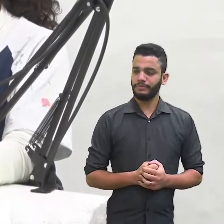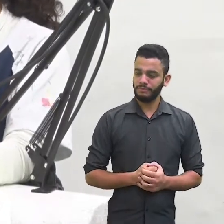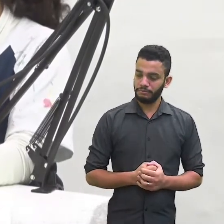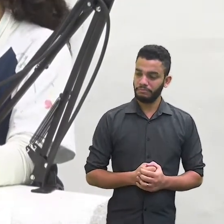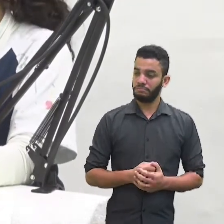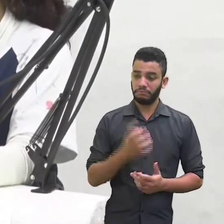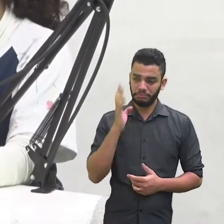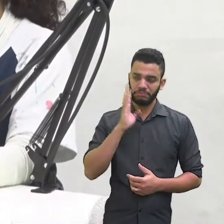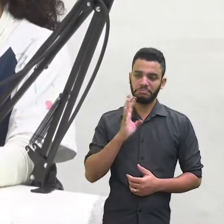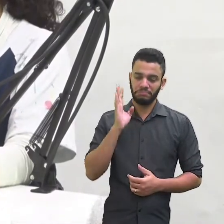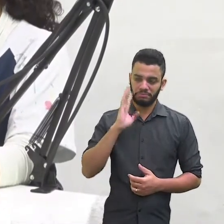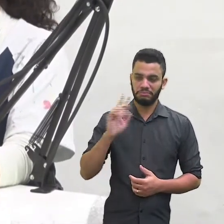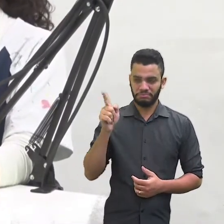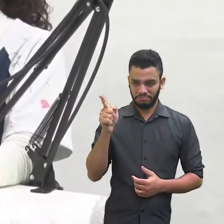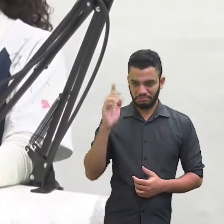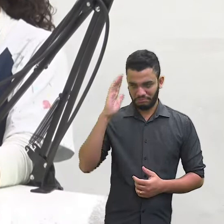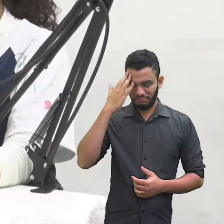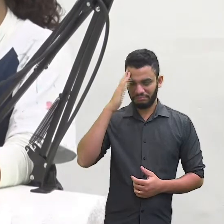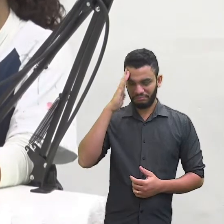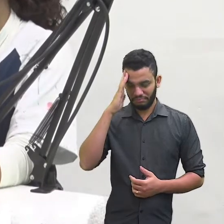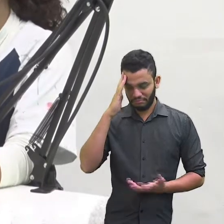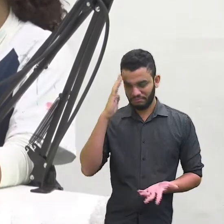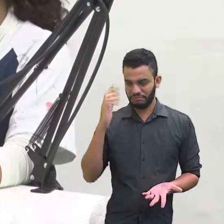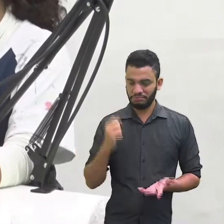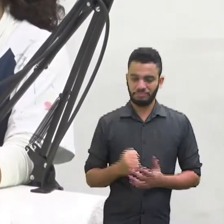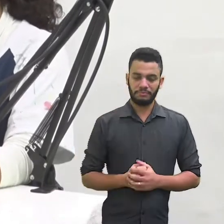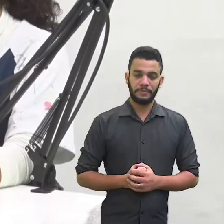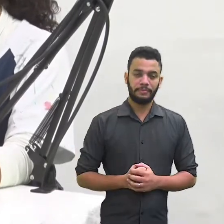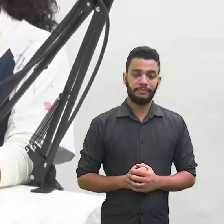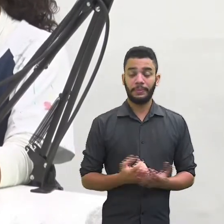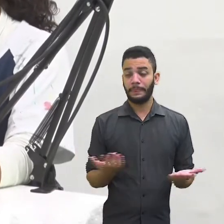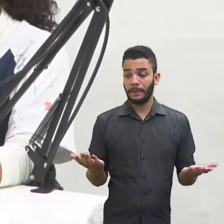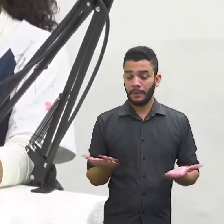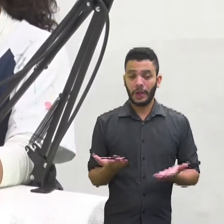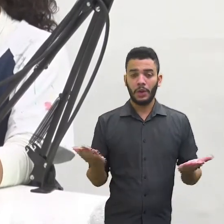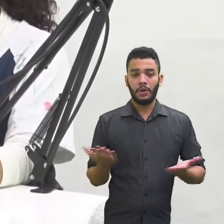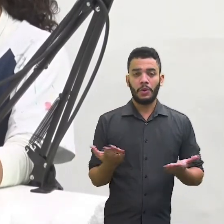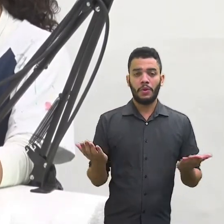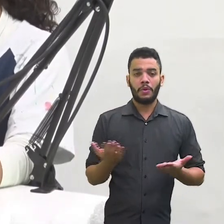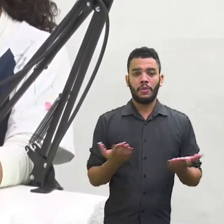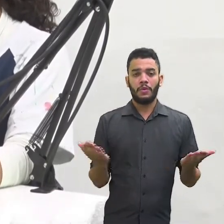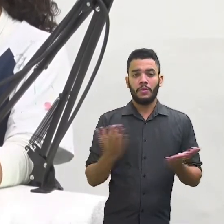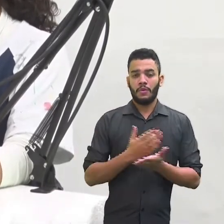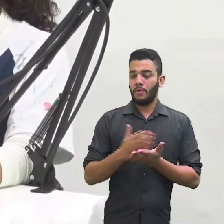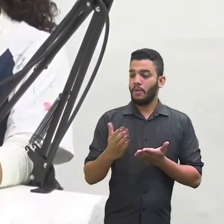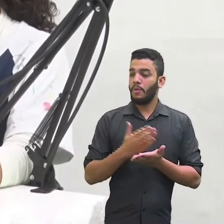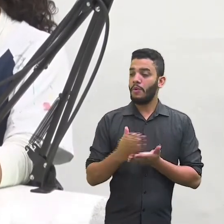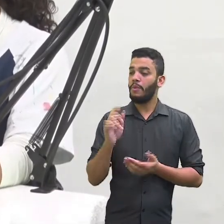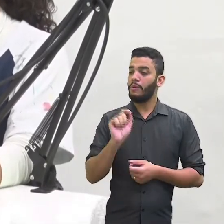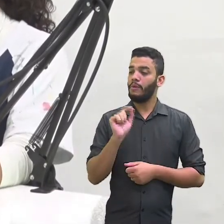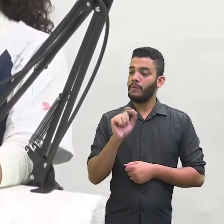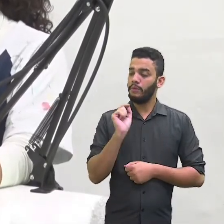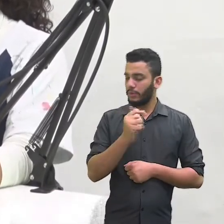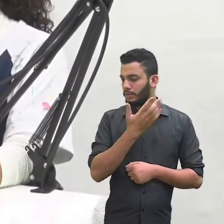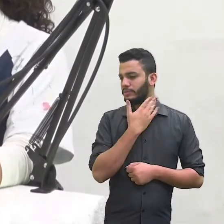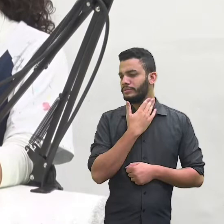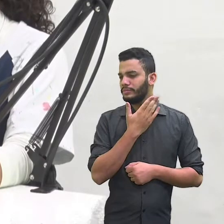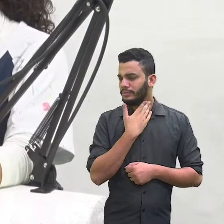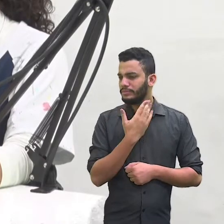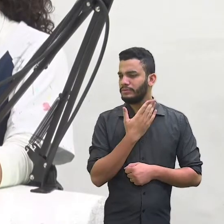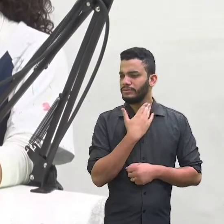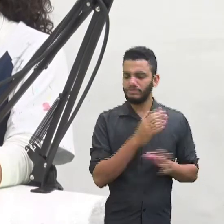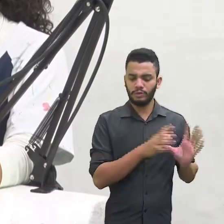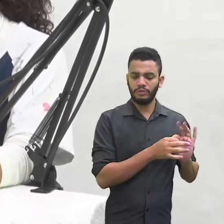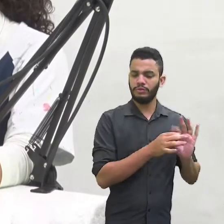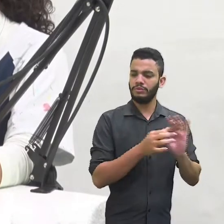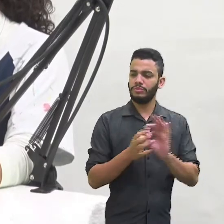vamos iniciar o nosso bate-papo com uma explicação mais contextualizada sobre o que é família, o que, que nós podemos